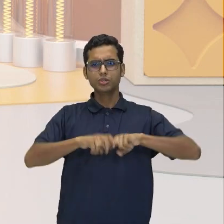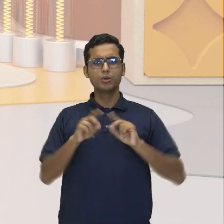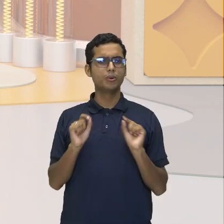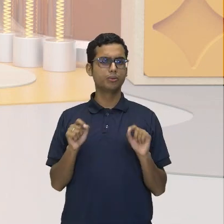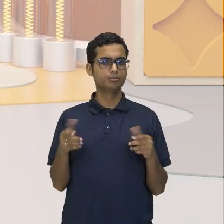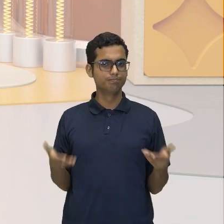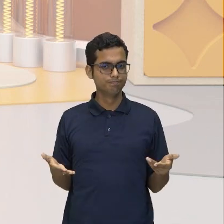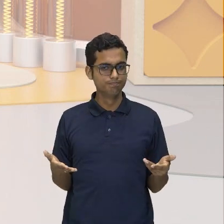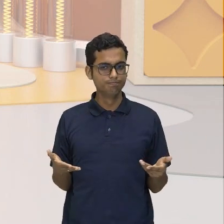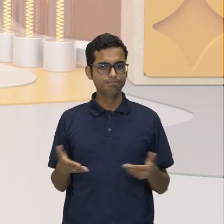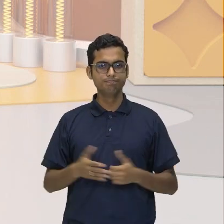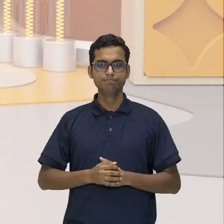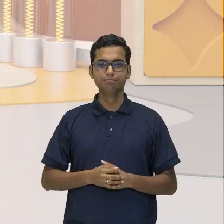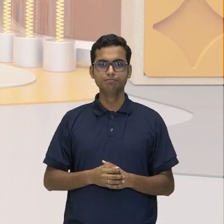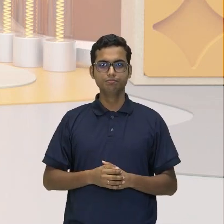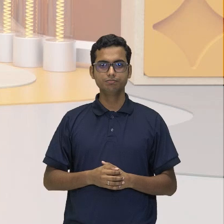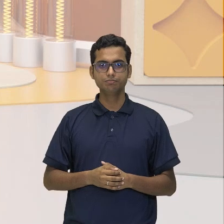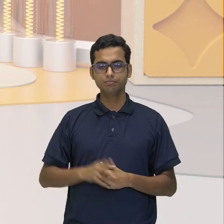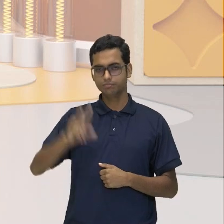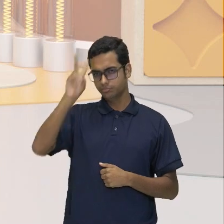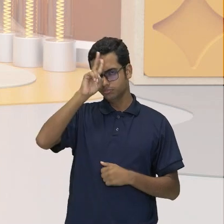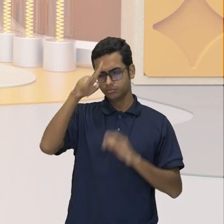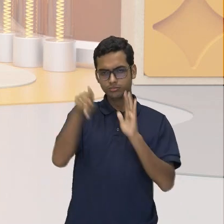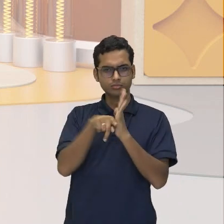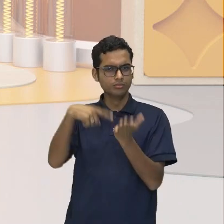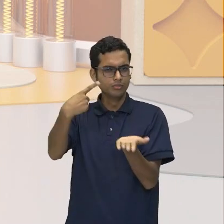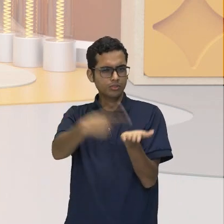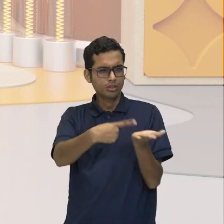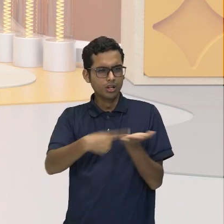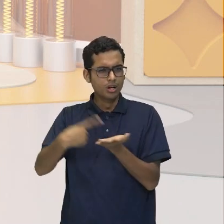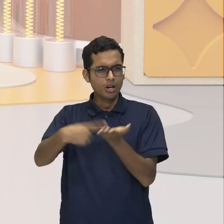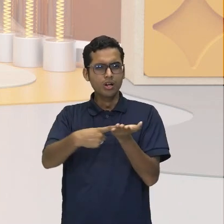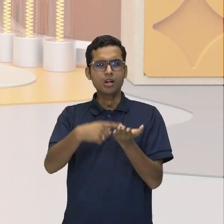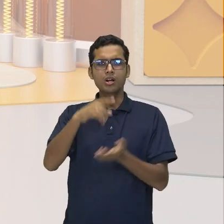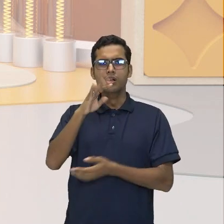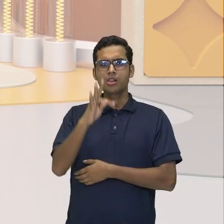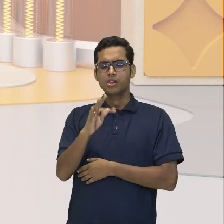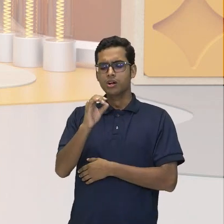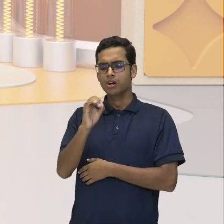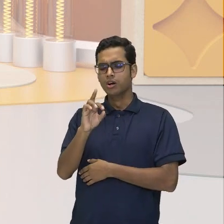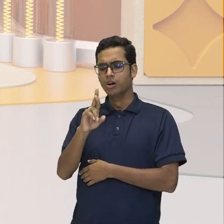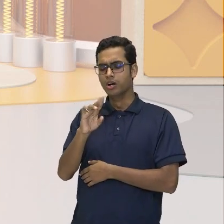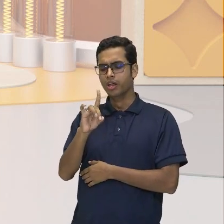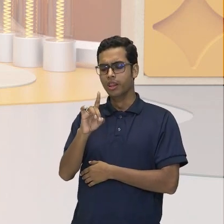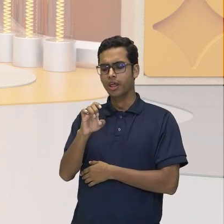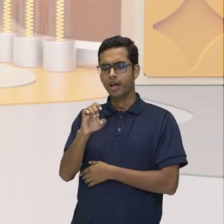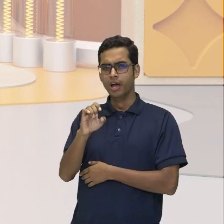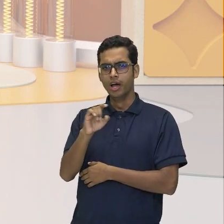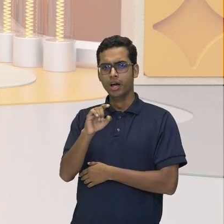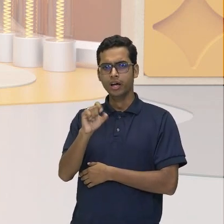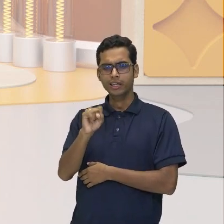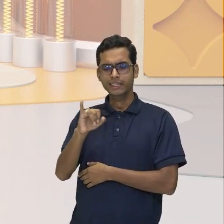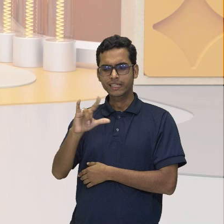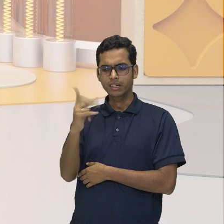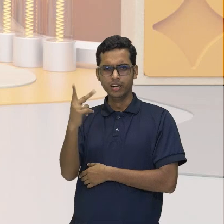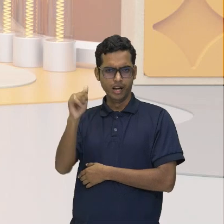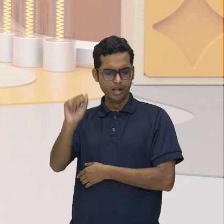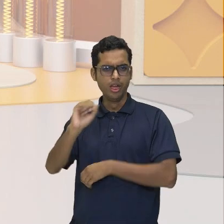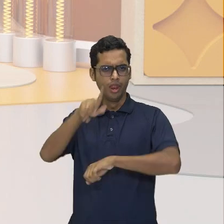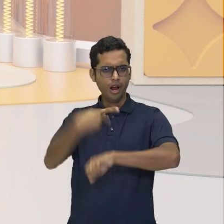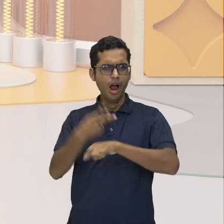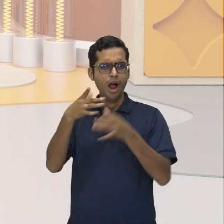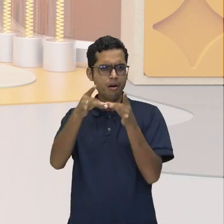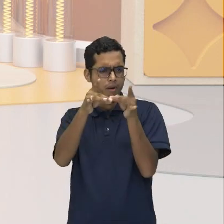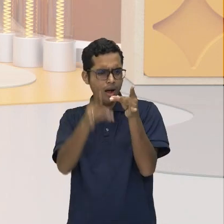a gente não pode esquecer do Tratado de Tordesilhas, que a gente vai se aprofundar nele um pouquinho mais à frente. Mas a